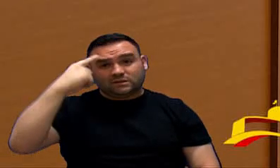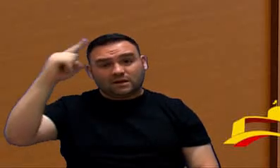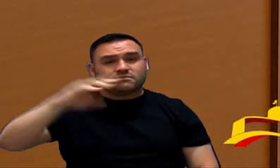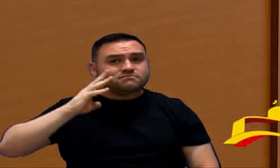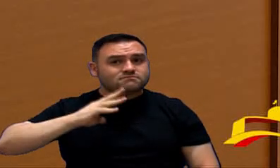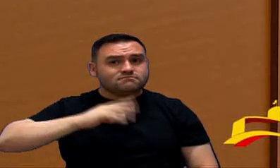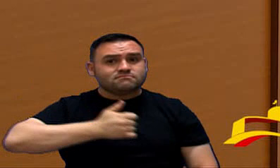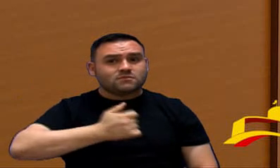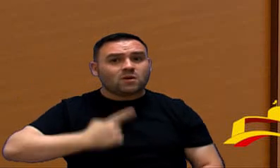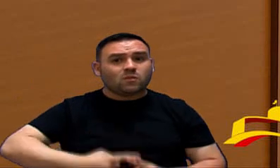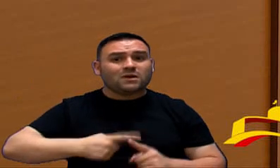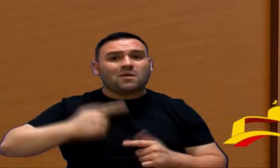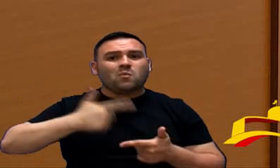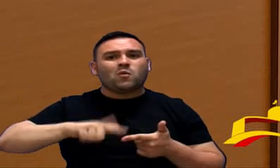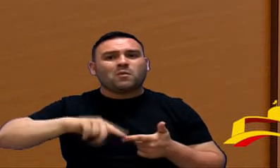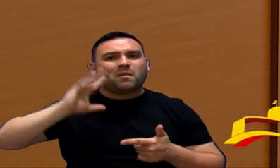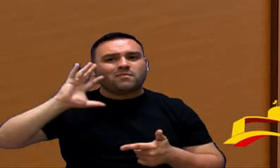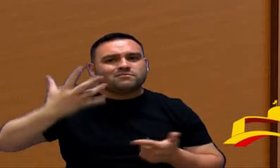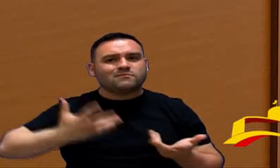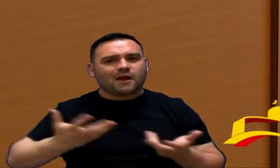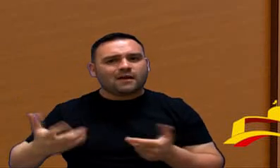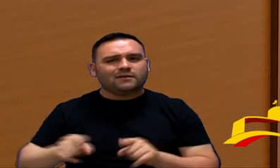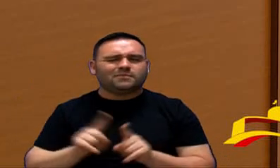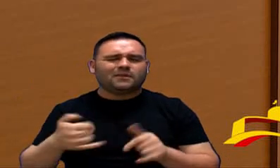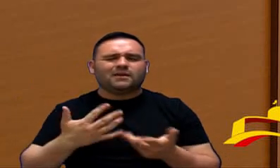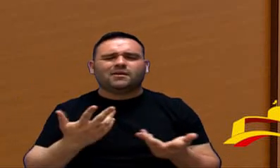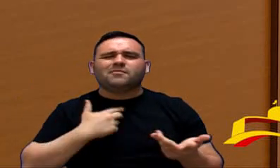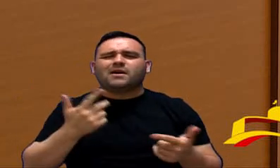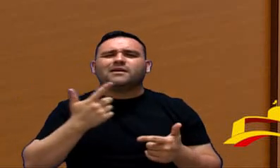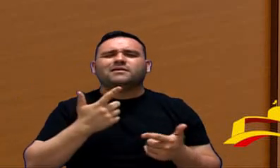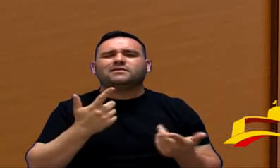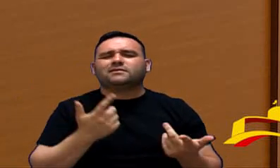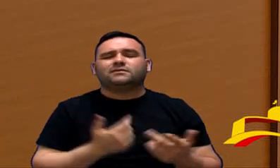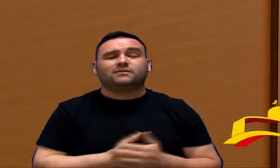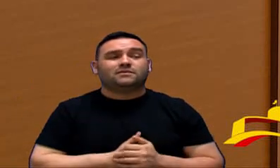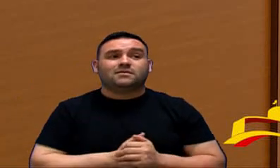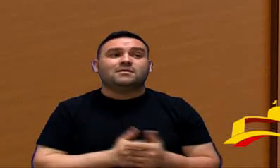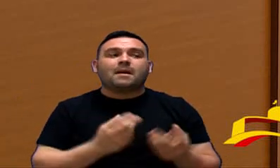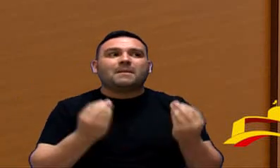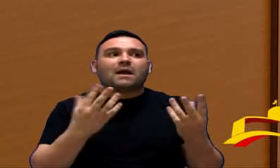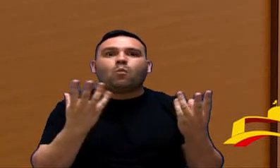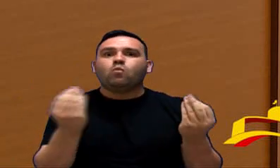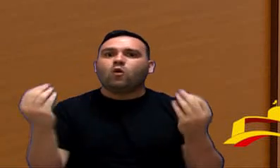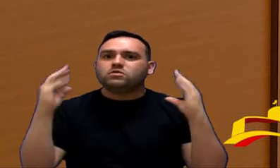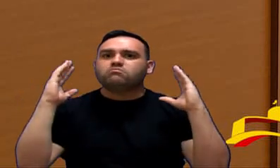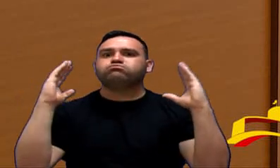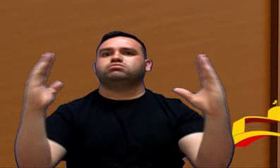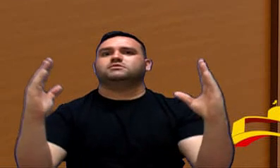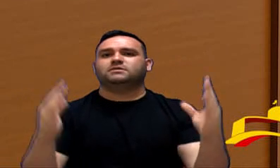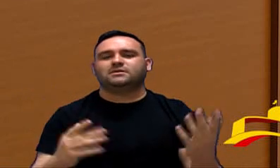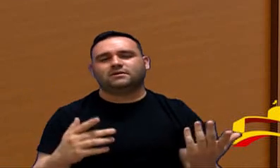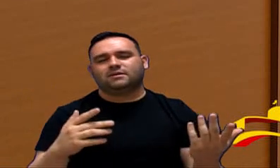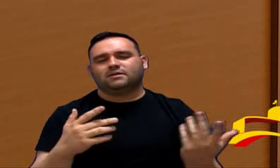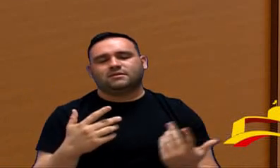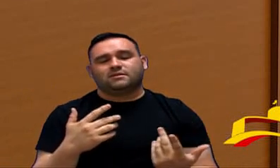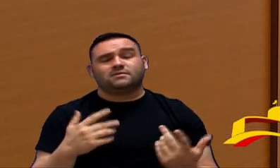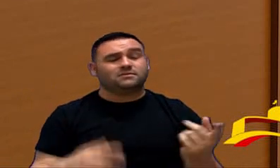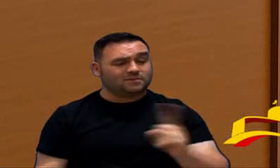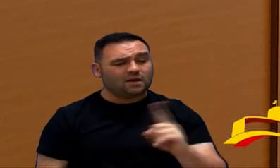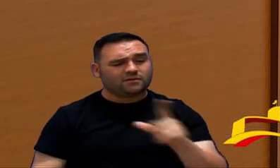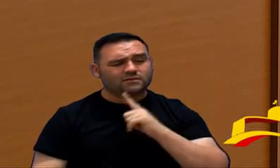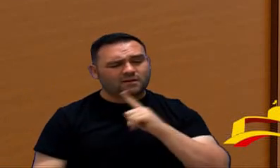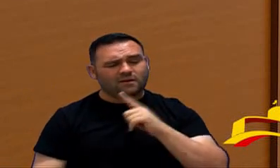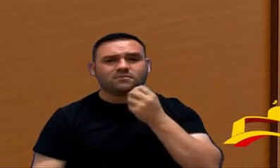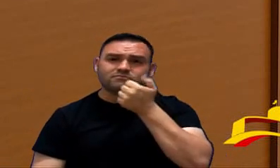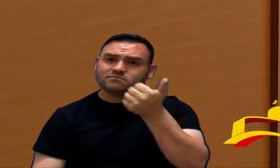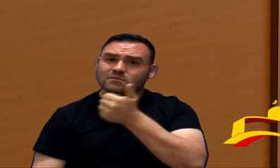é até legal, porque ele quer resolver o problema, mas, viu? Mas é descobrir um santo para cobrir outro, né? Mas não tem motivo para ter aquilo lá. Ah, mas é parte... Viu? Não, mas tem o